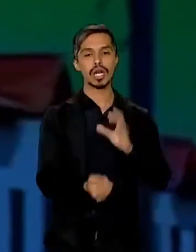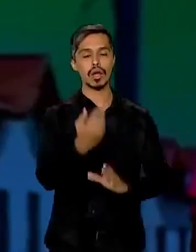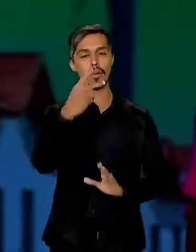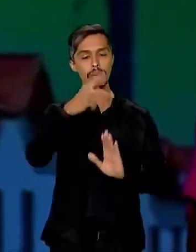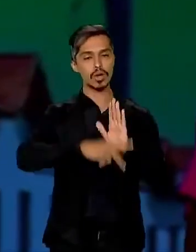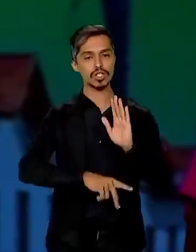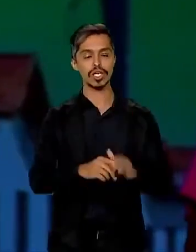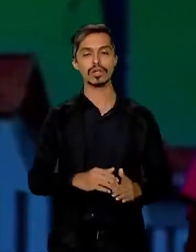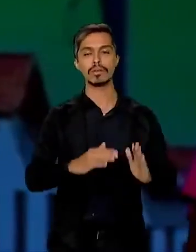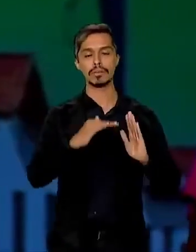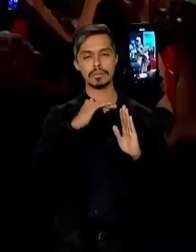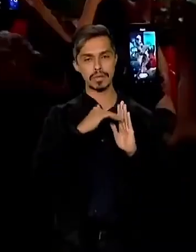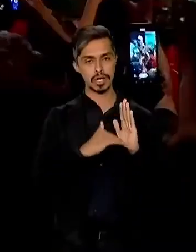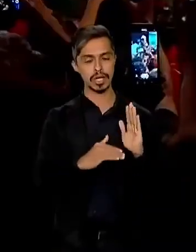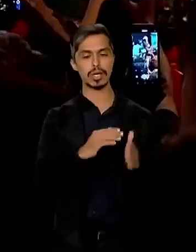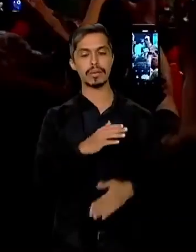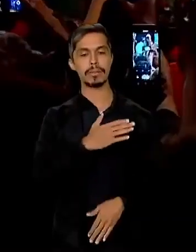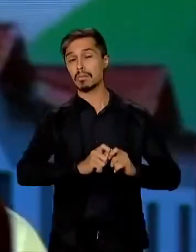programa Minha Casa Minha Vida.